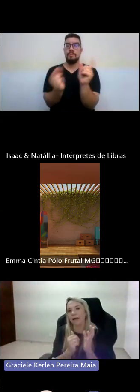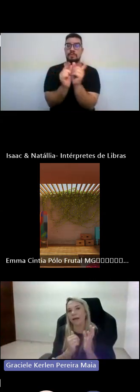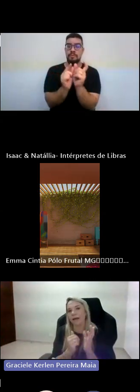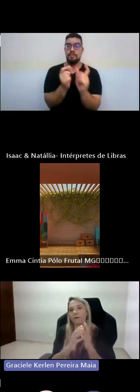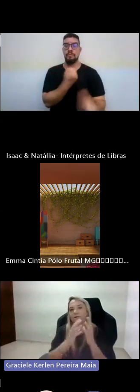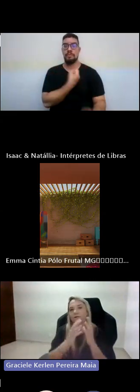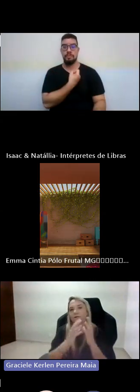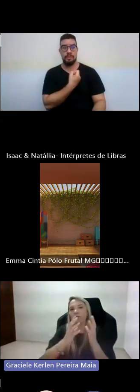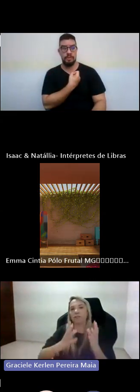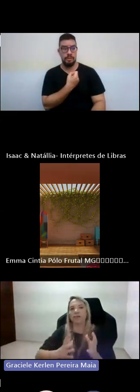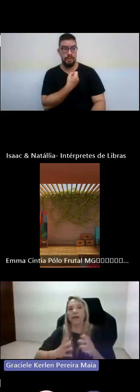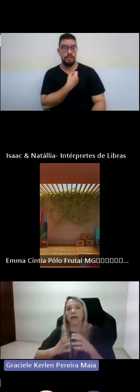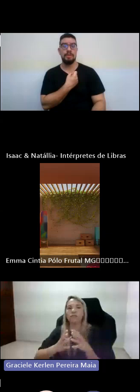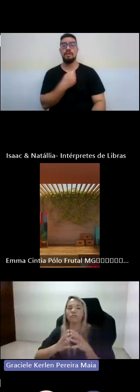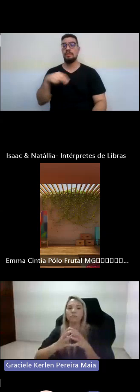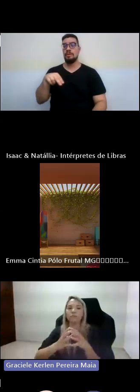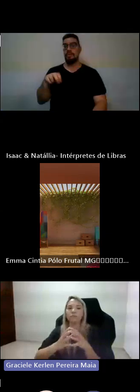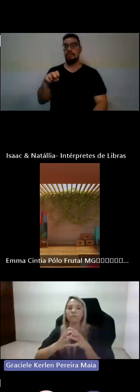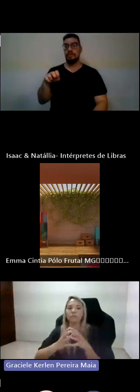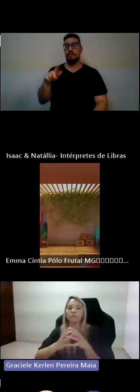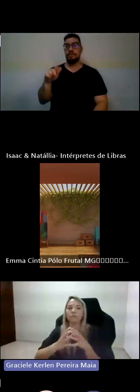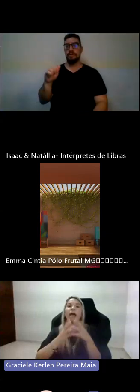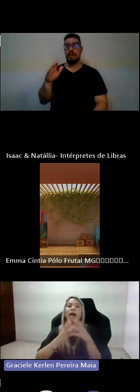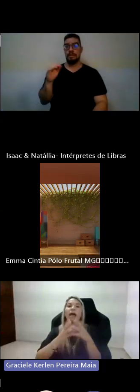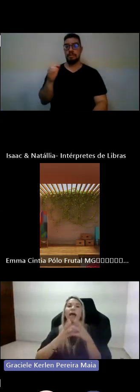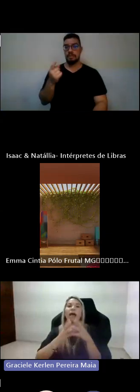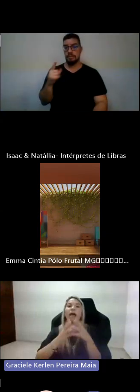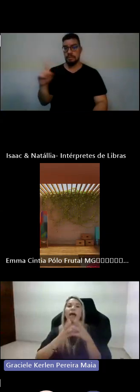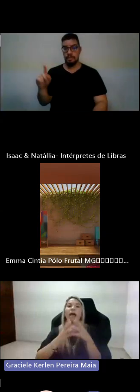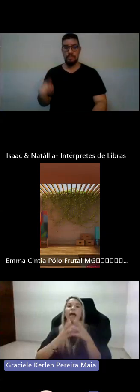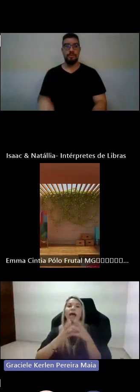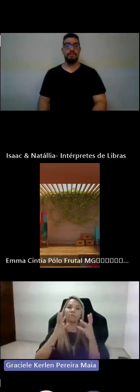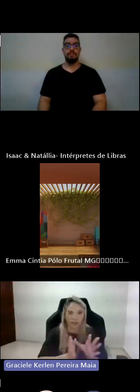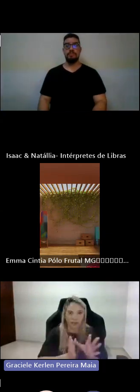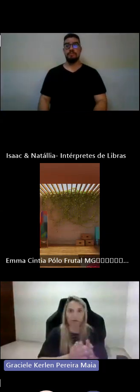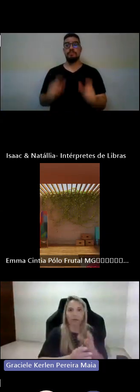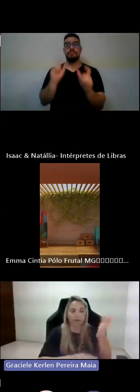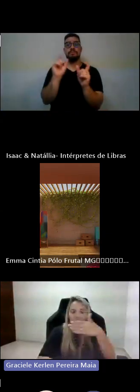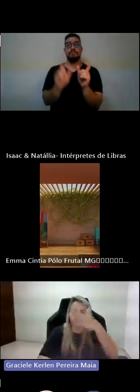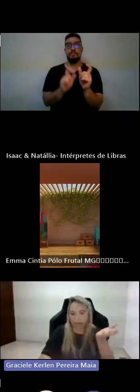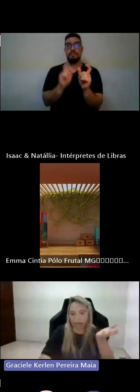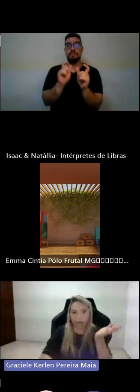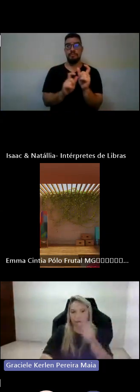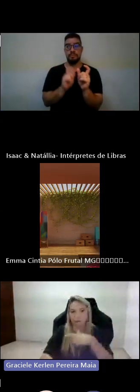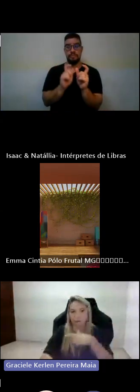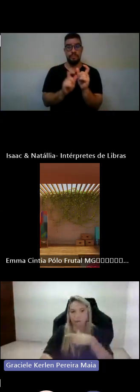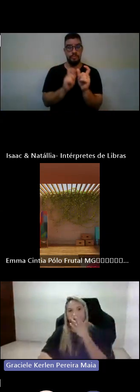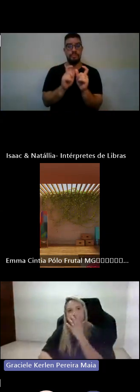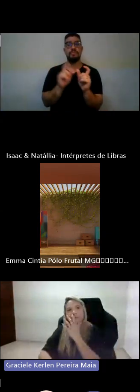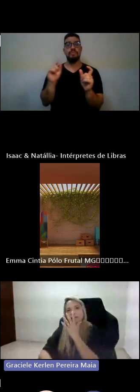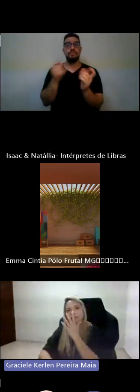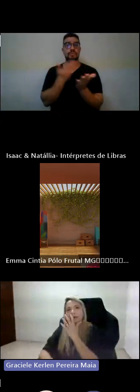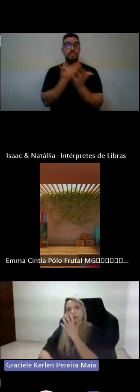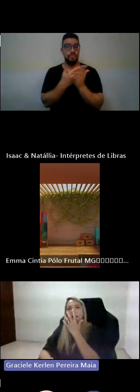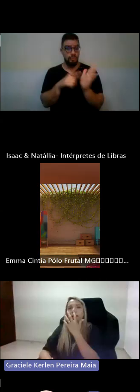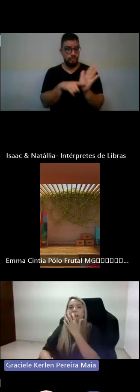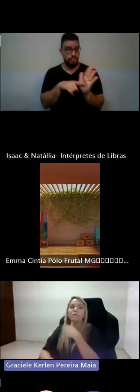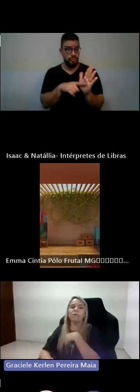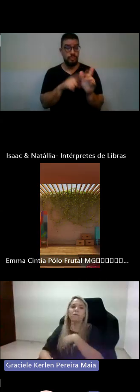negação. Então, assim, a morfologia é o estudo interno das palavras, tá certo? E aí tem